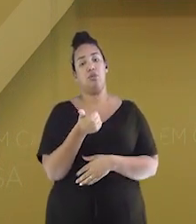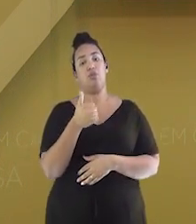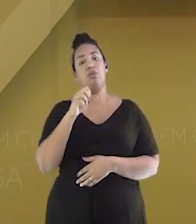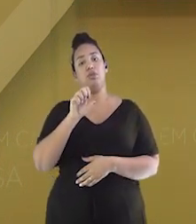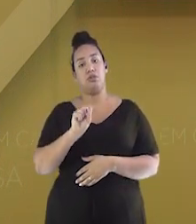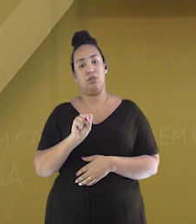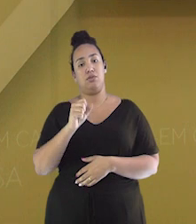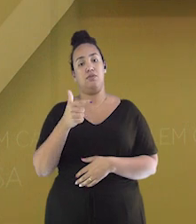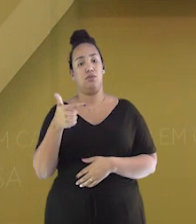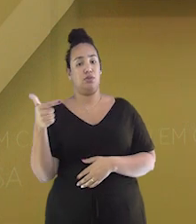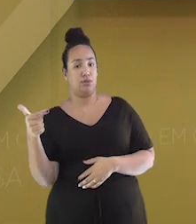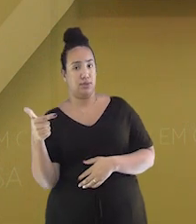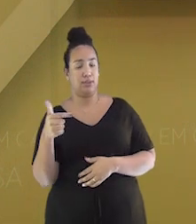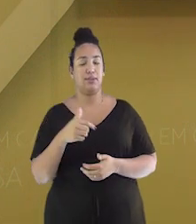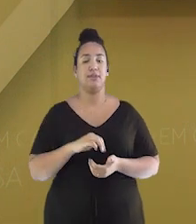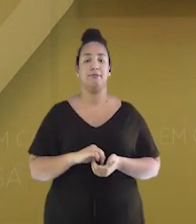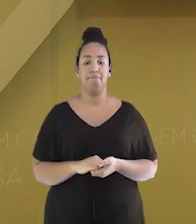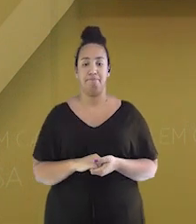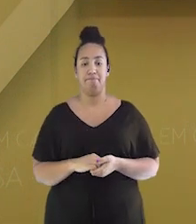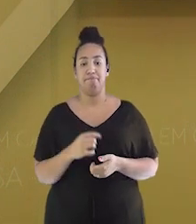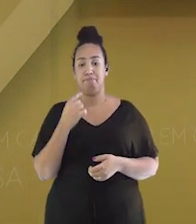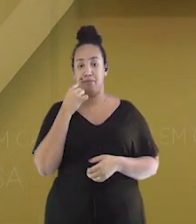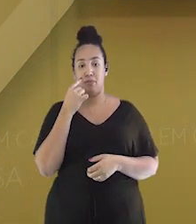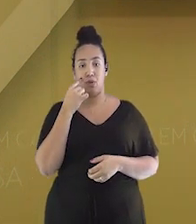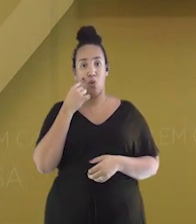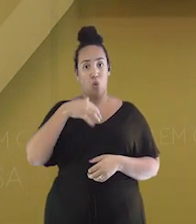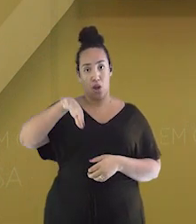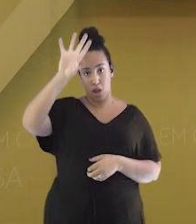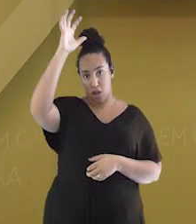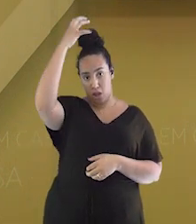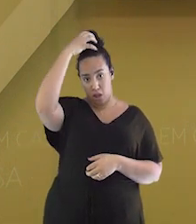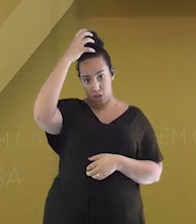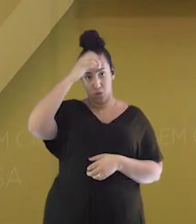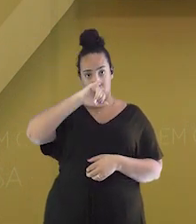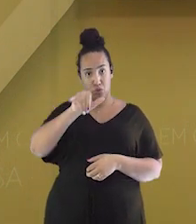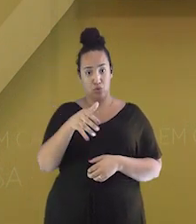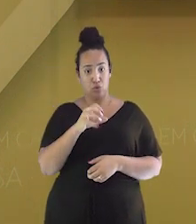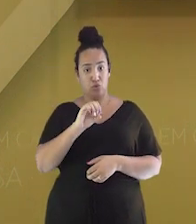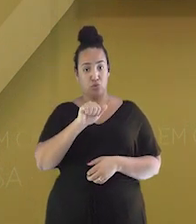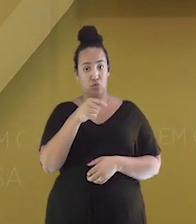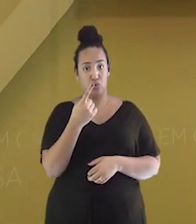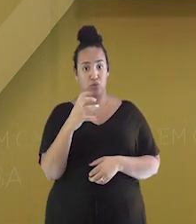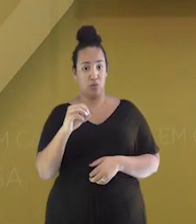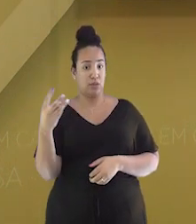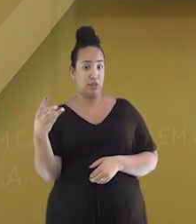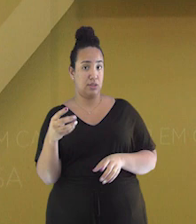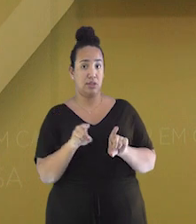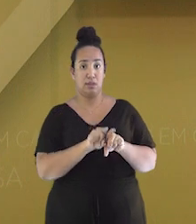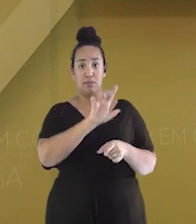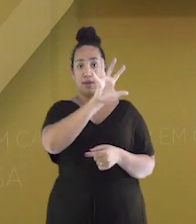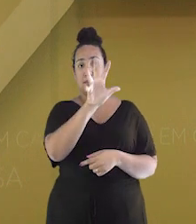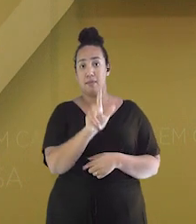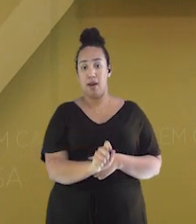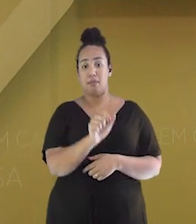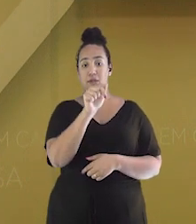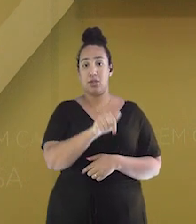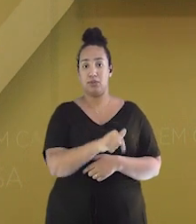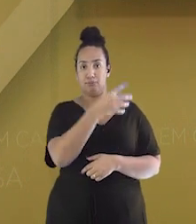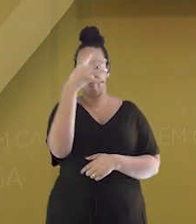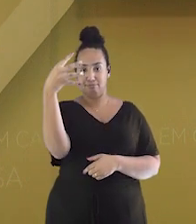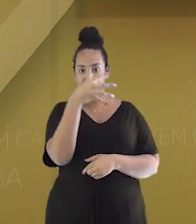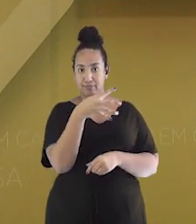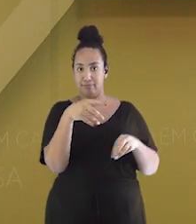senhor aqui é o rei João III, e esse aqui é um mapa da capitania hereditária, que foi essa divisão que ocorreu aí